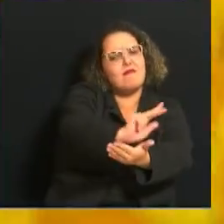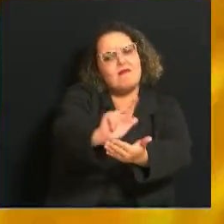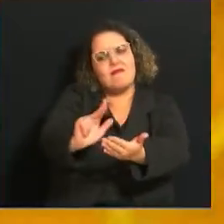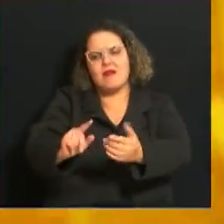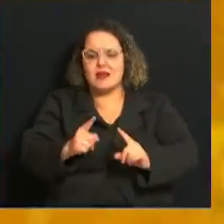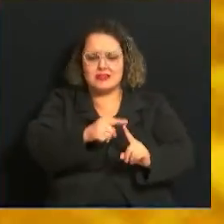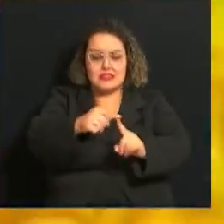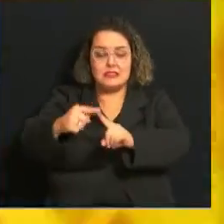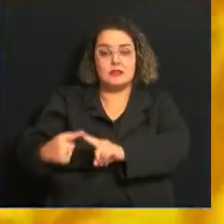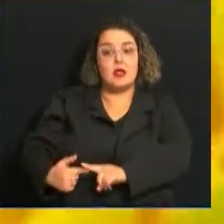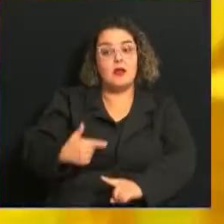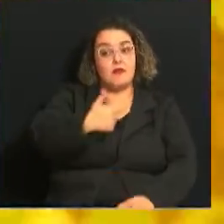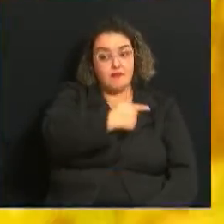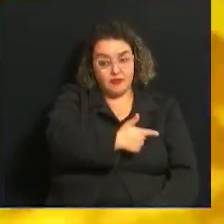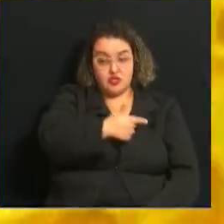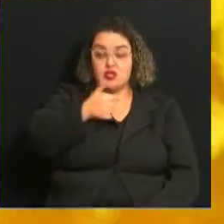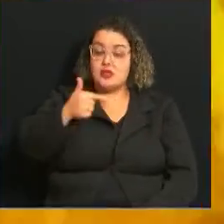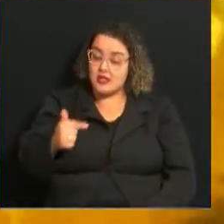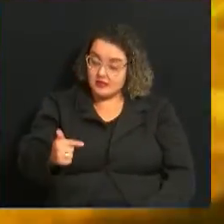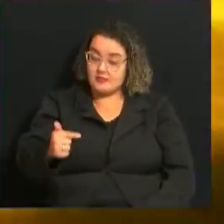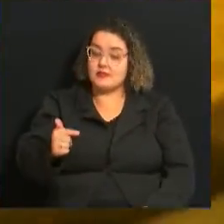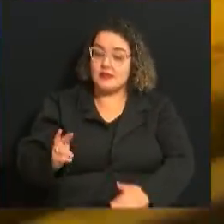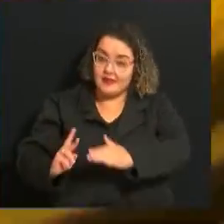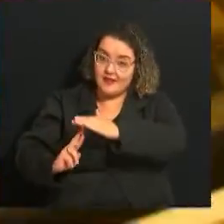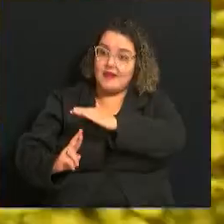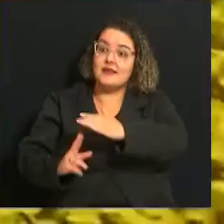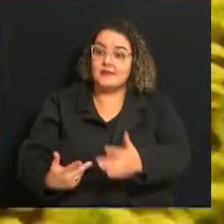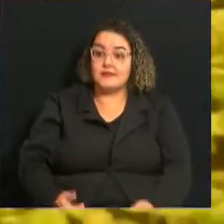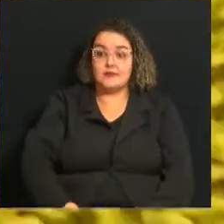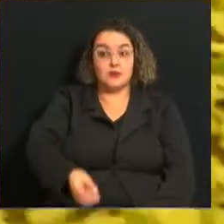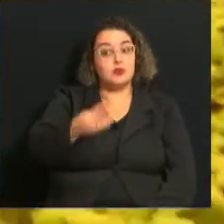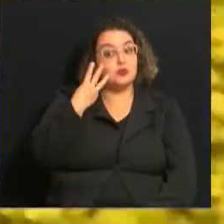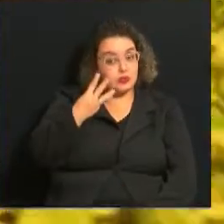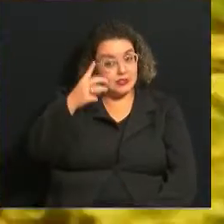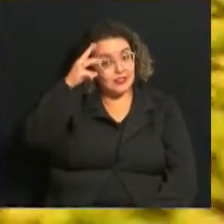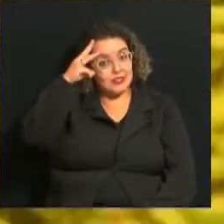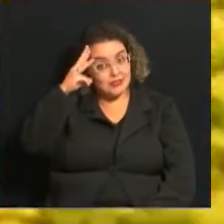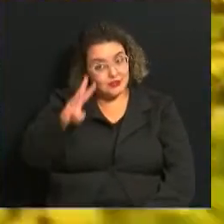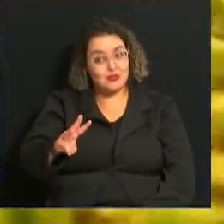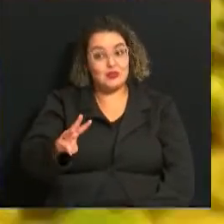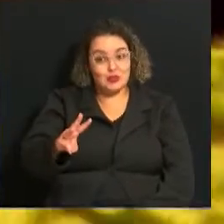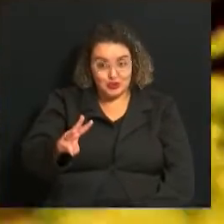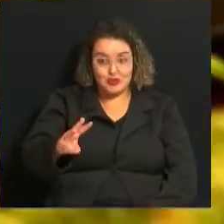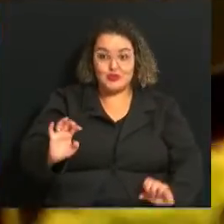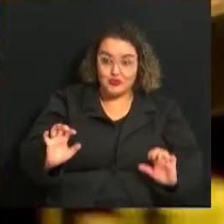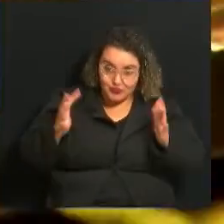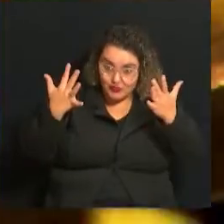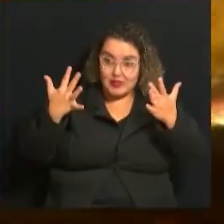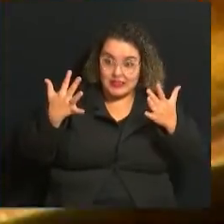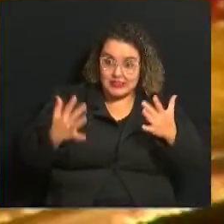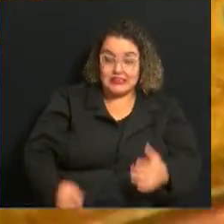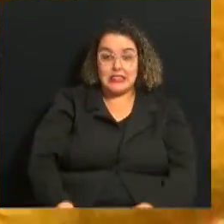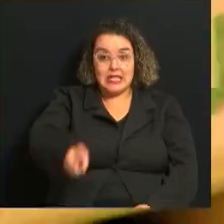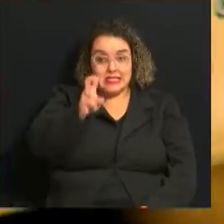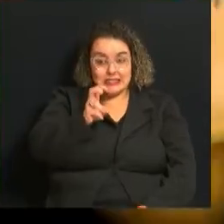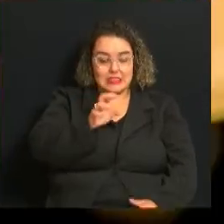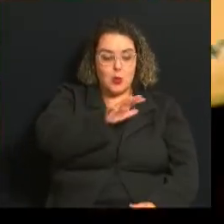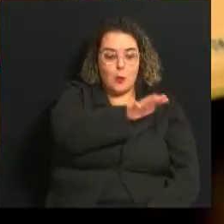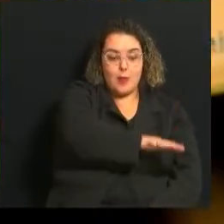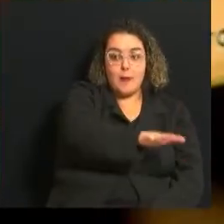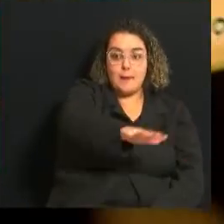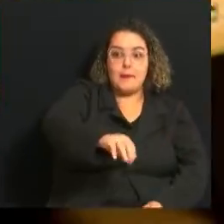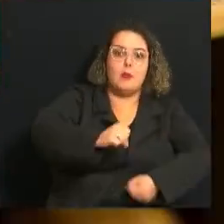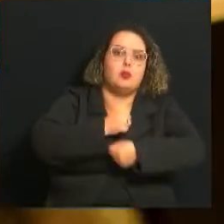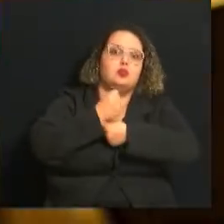a 27ª edição, foram 3 dias de evento, durante os quais 5 setores enormes